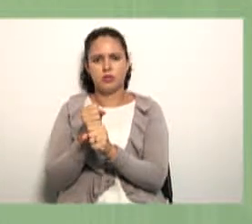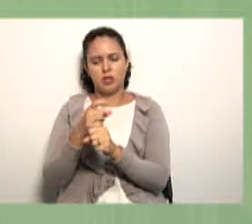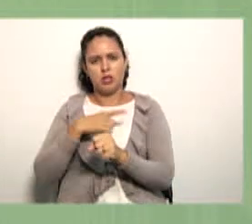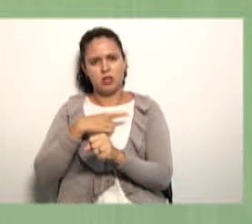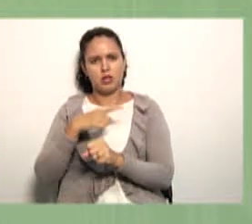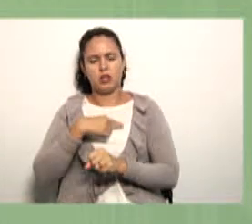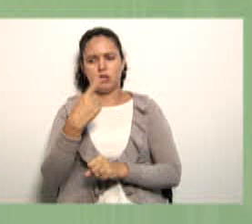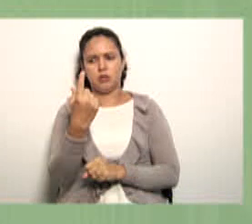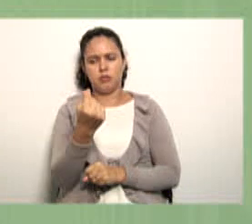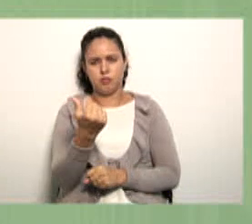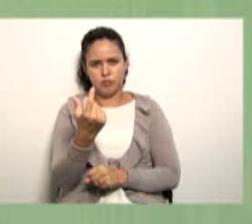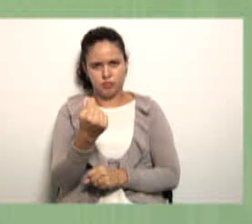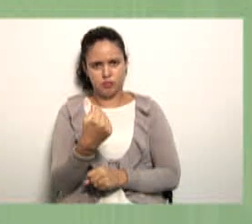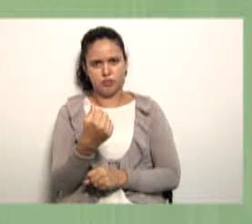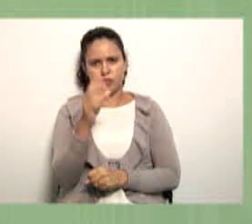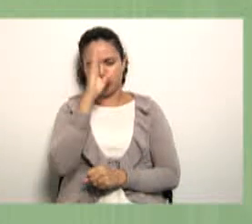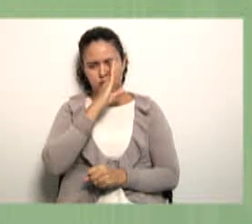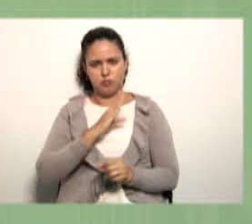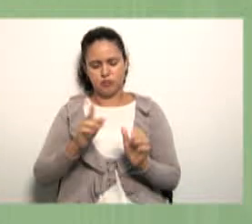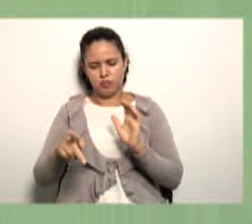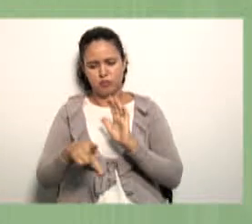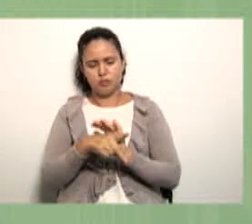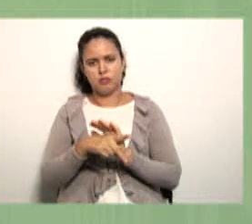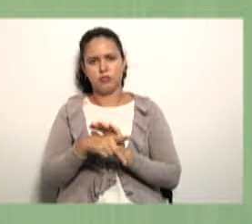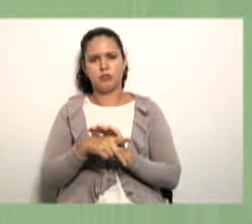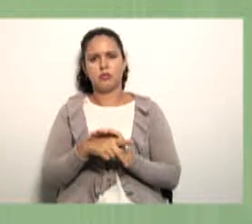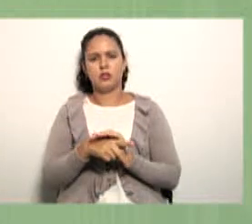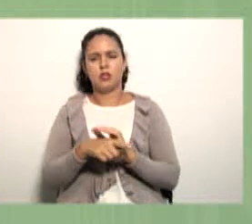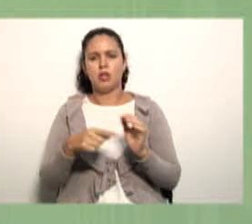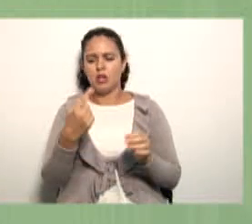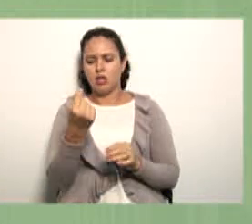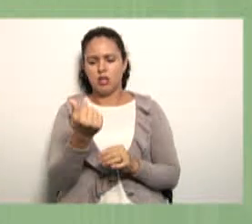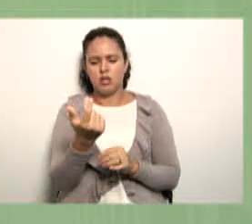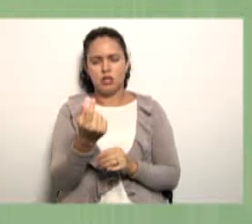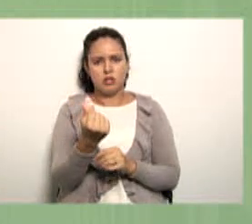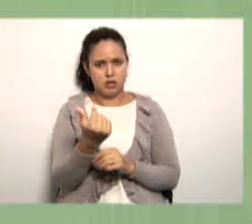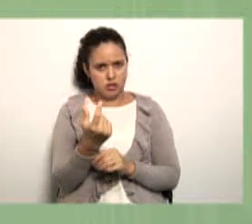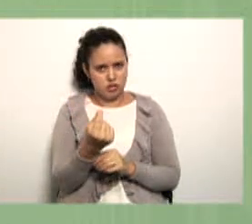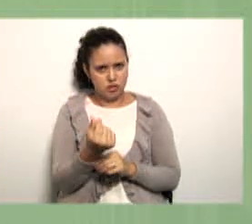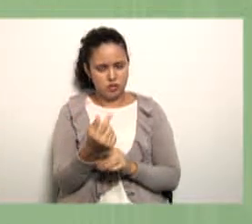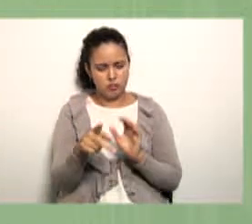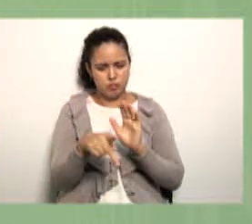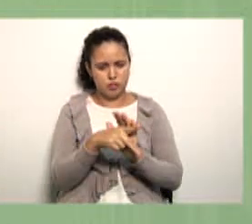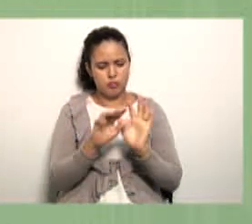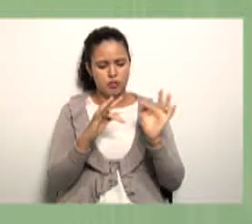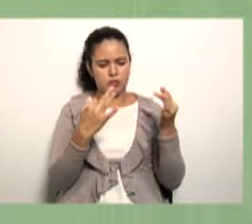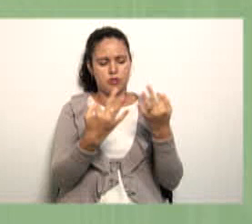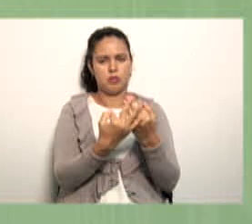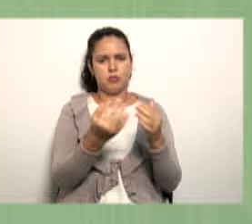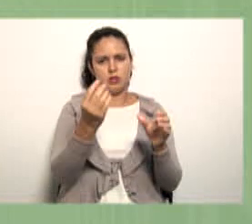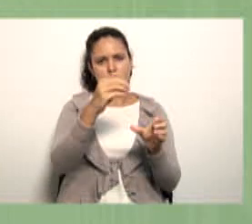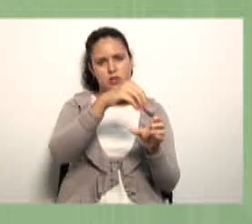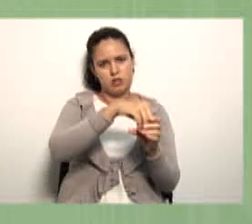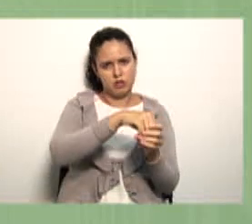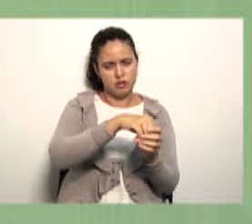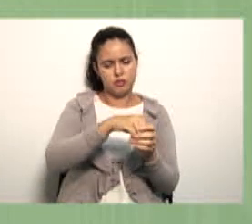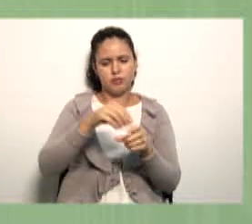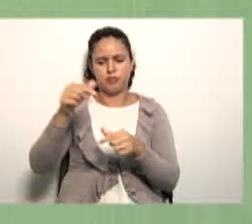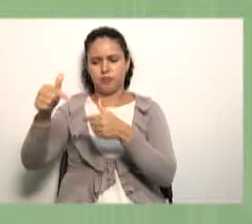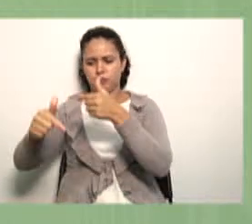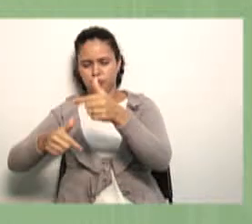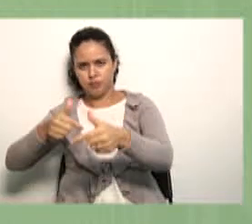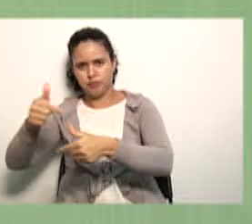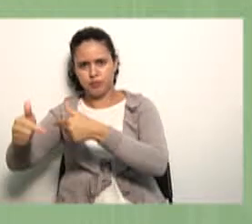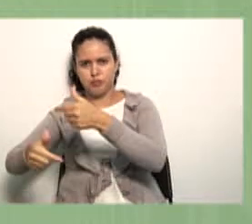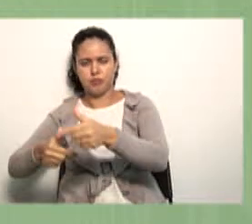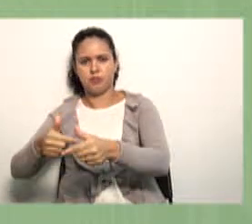nacional, a renda por pessoa ou renda per capita, a inflação, o emprego. Todos esses são dados